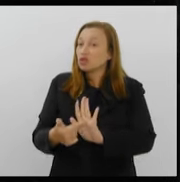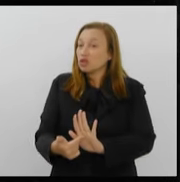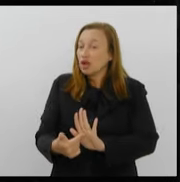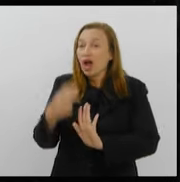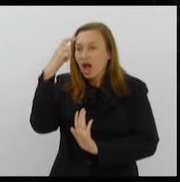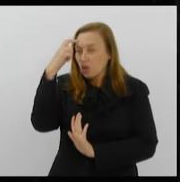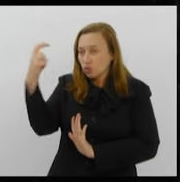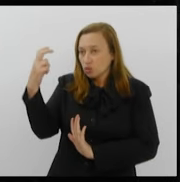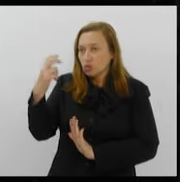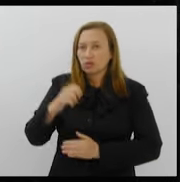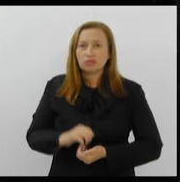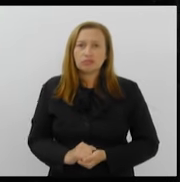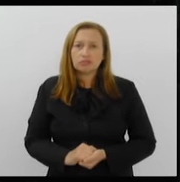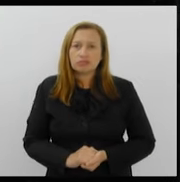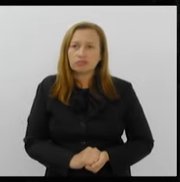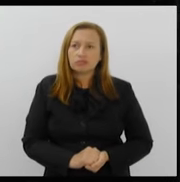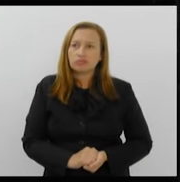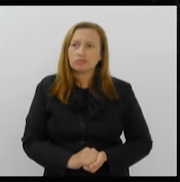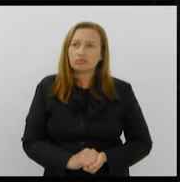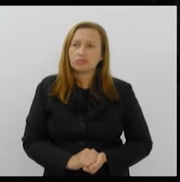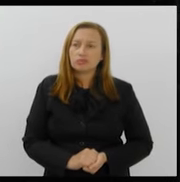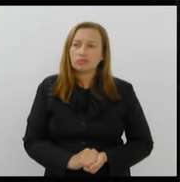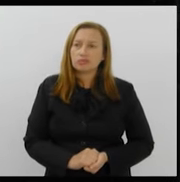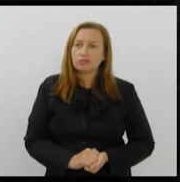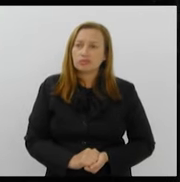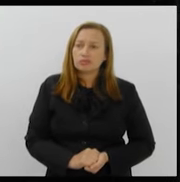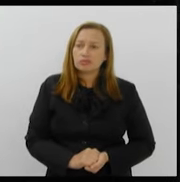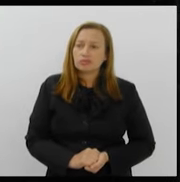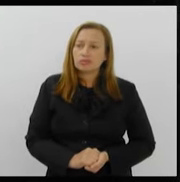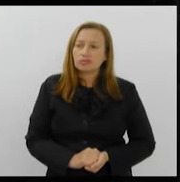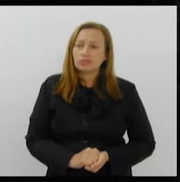a sua cultura, de expressar